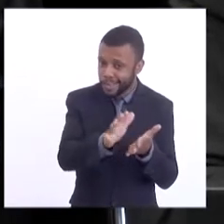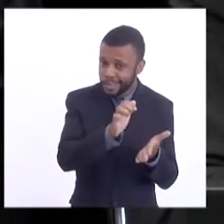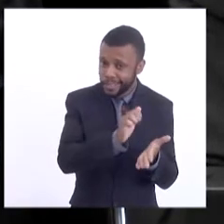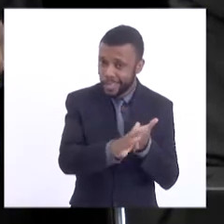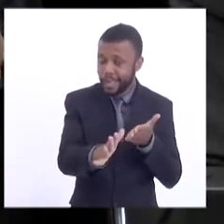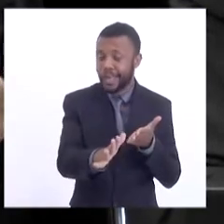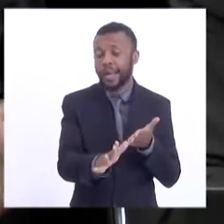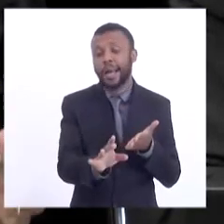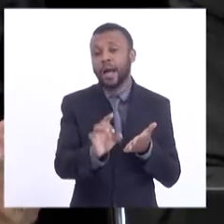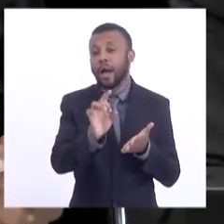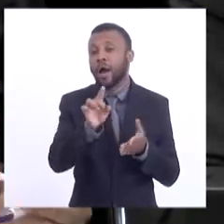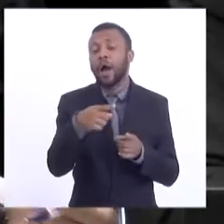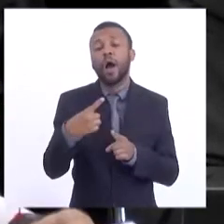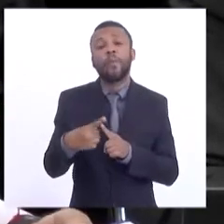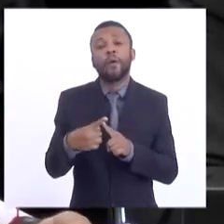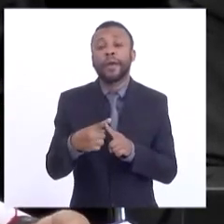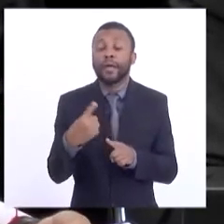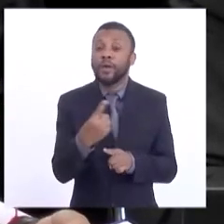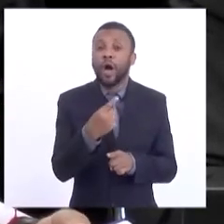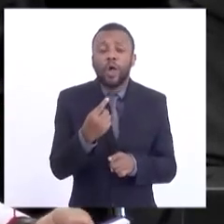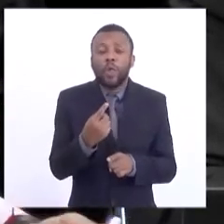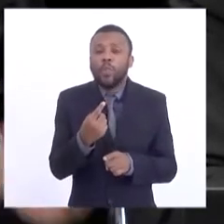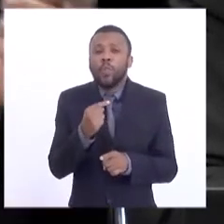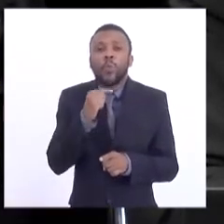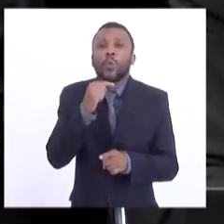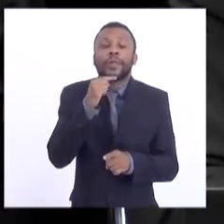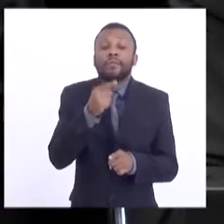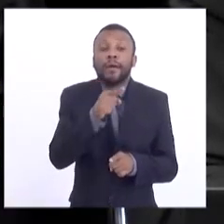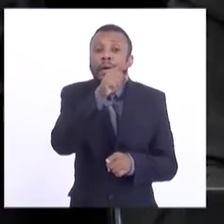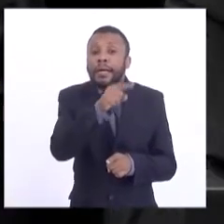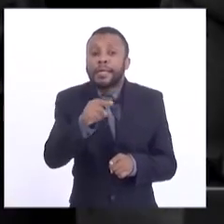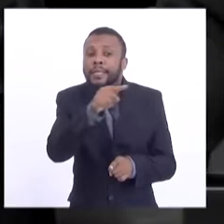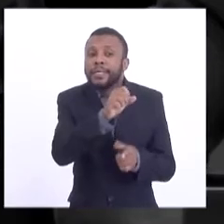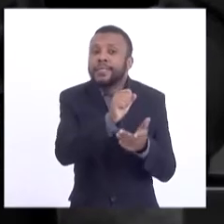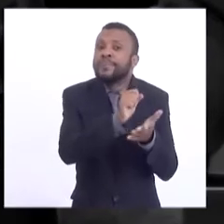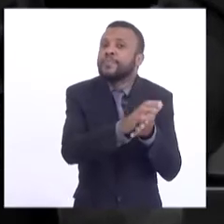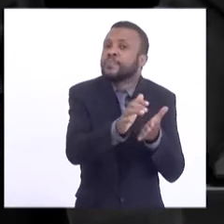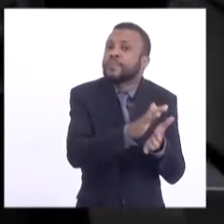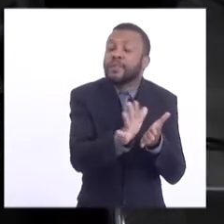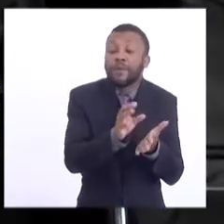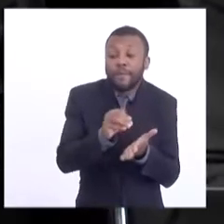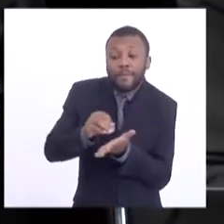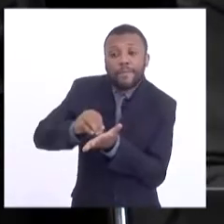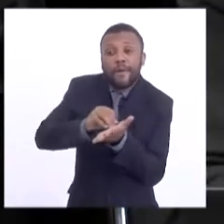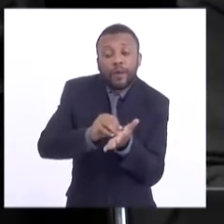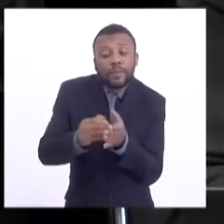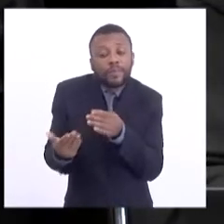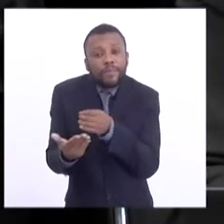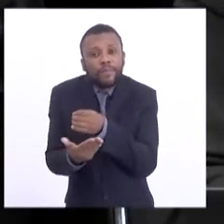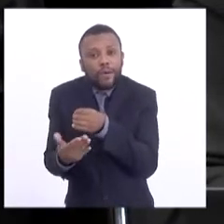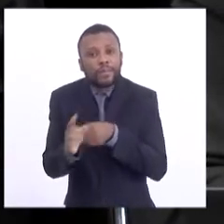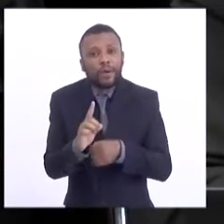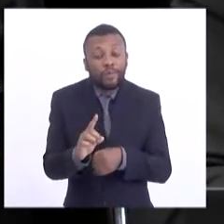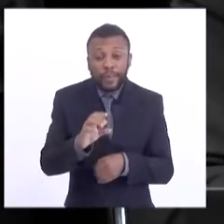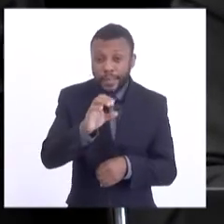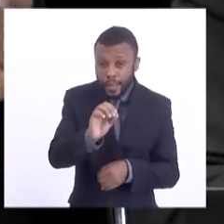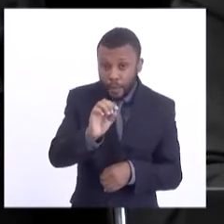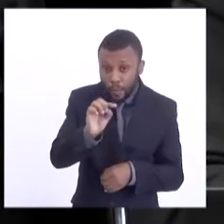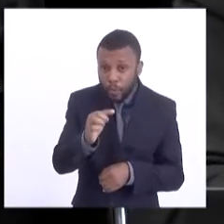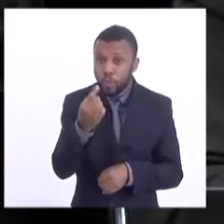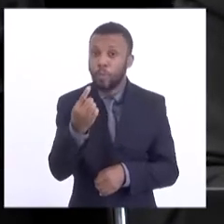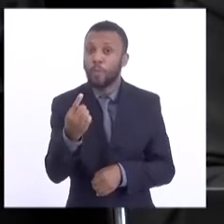é porque nós não conseguimos cancelar despesa não foi por falta de fonte pois 0.1 por cento